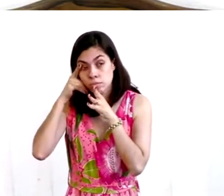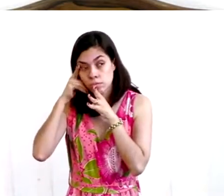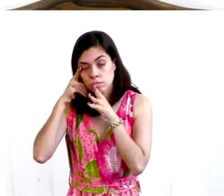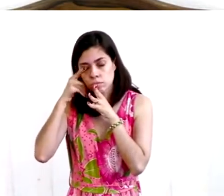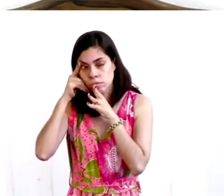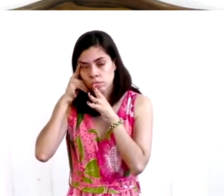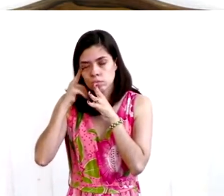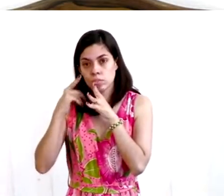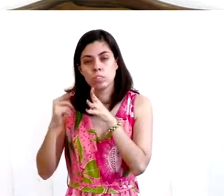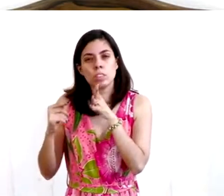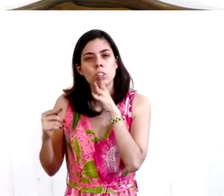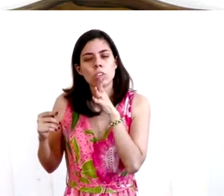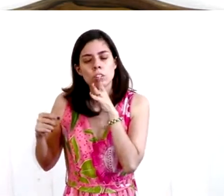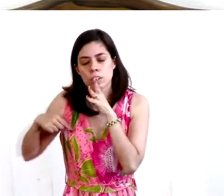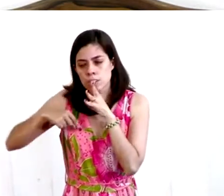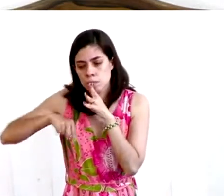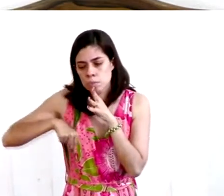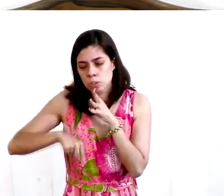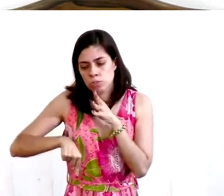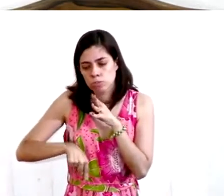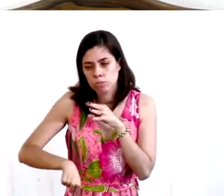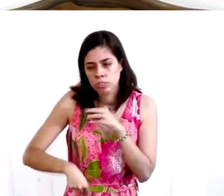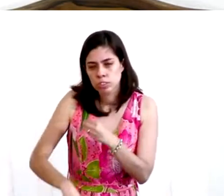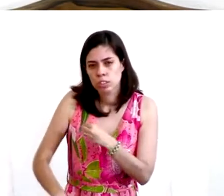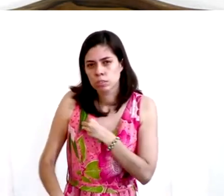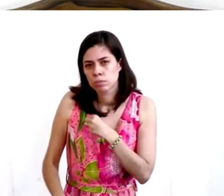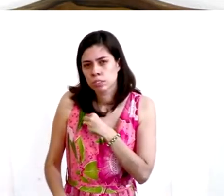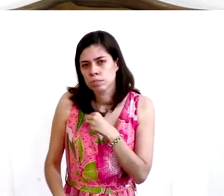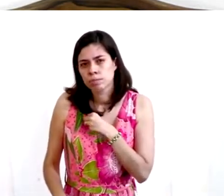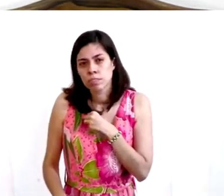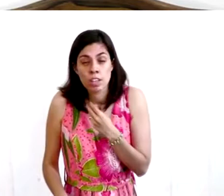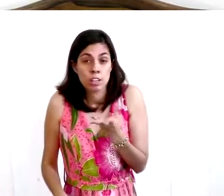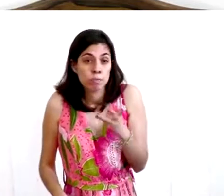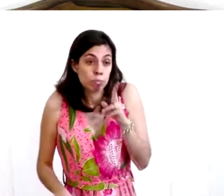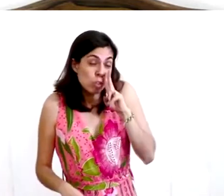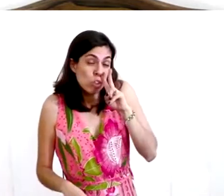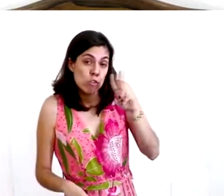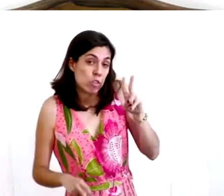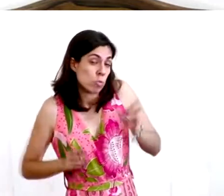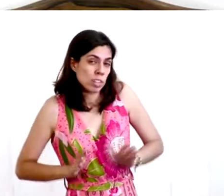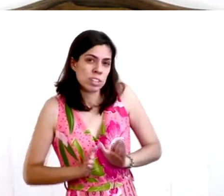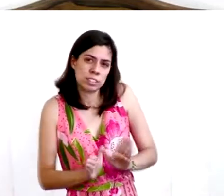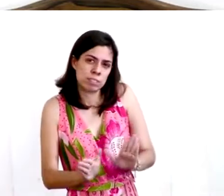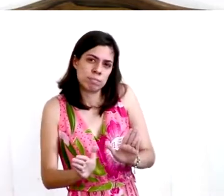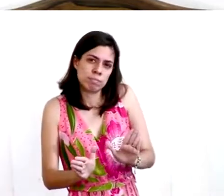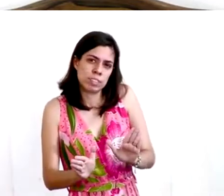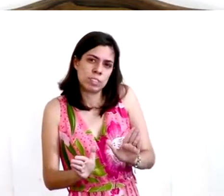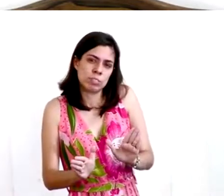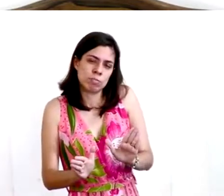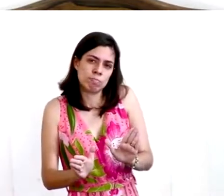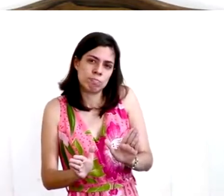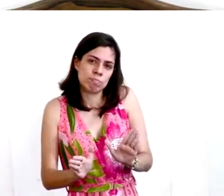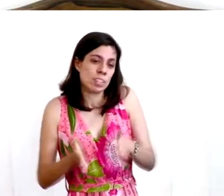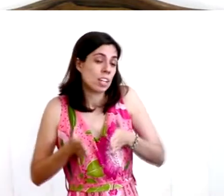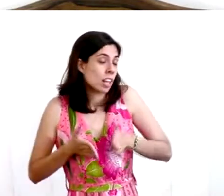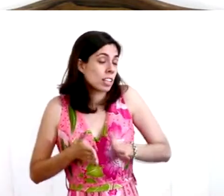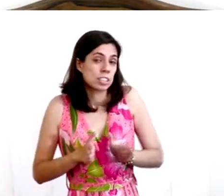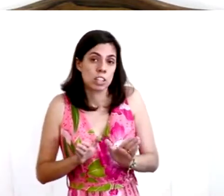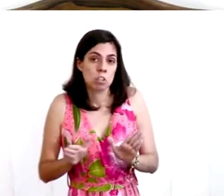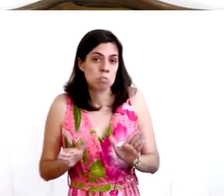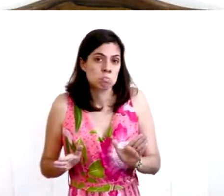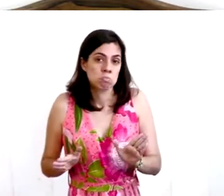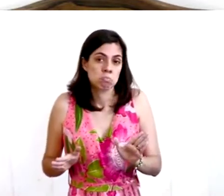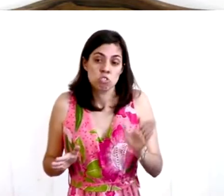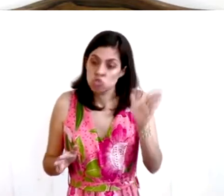Senhor Deus sabe das nossas iniquidades, o Senhor Deus nos viu nascer como viu Davi nascer na iniquidade, gerado por sua mãe,